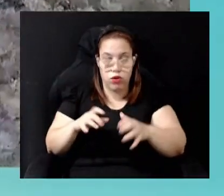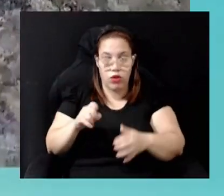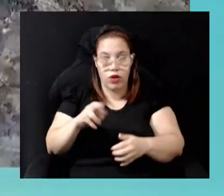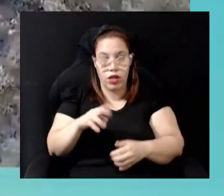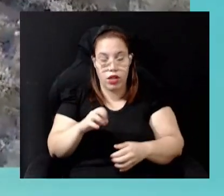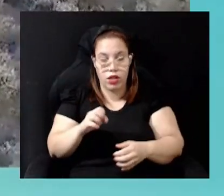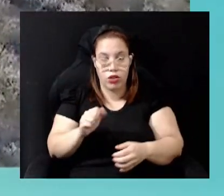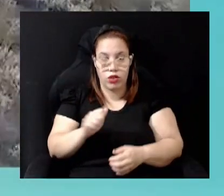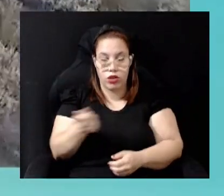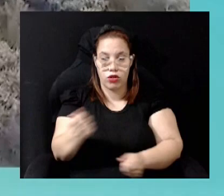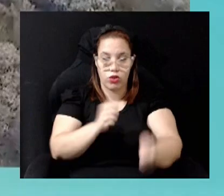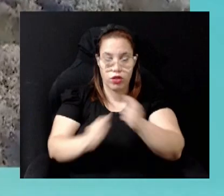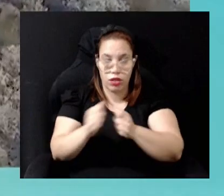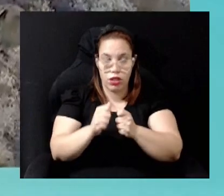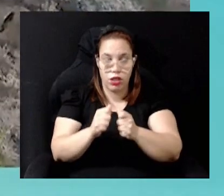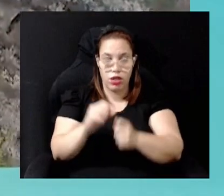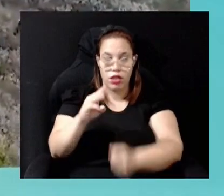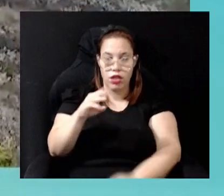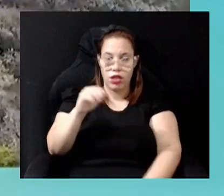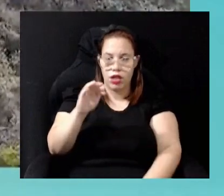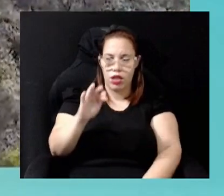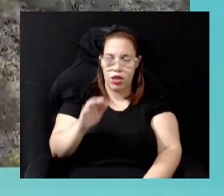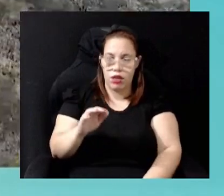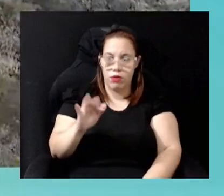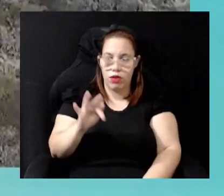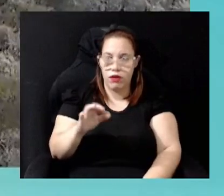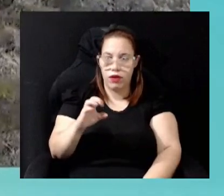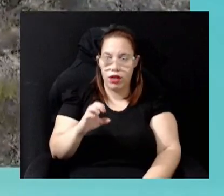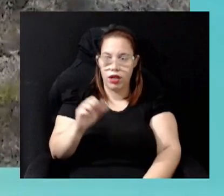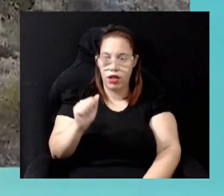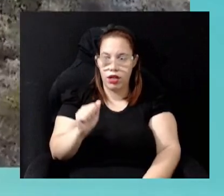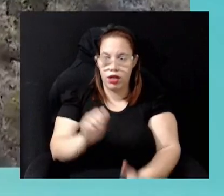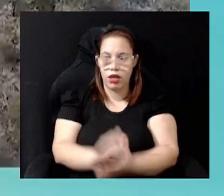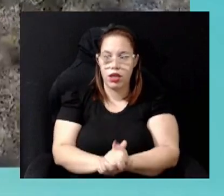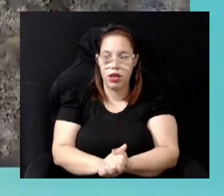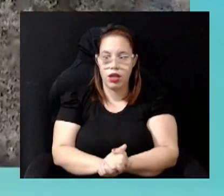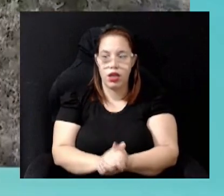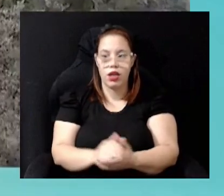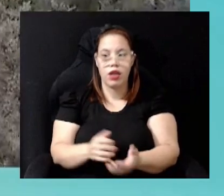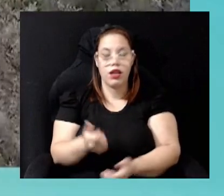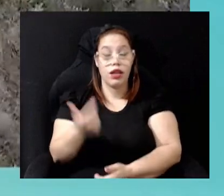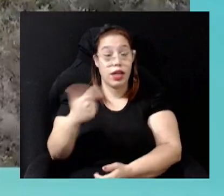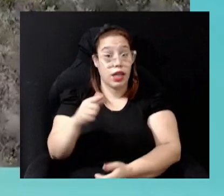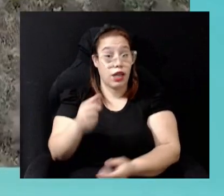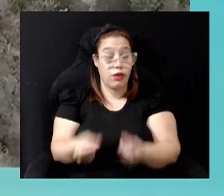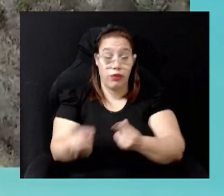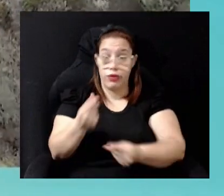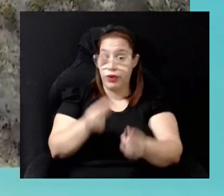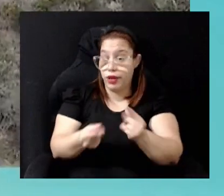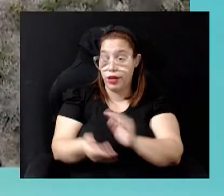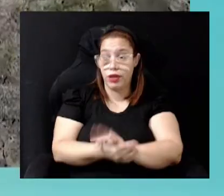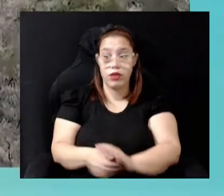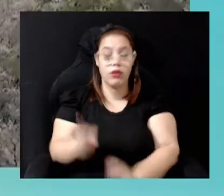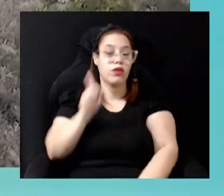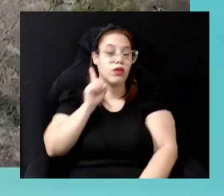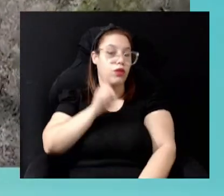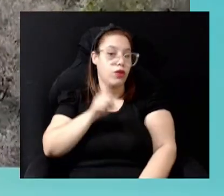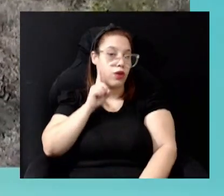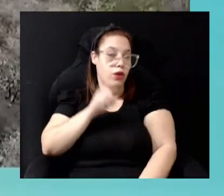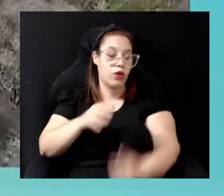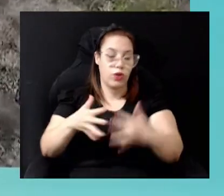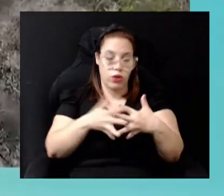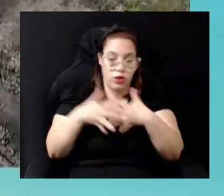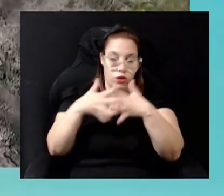a WFCA, organização beneficente sem fins lucrativos dos Estados Unidos, formada por